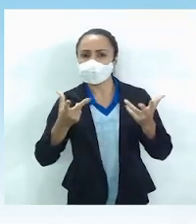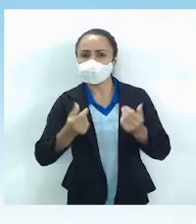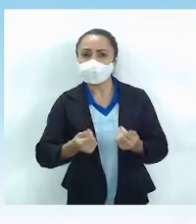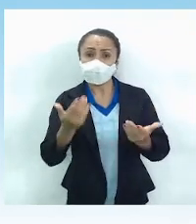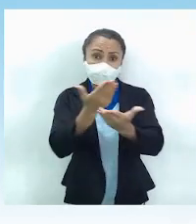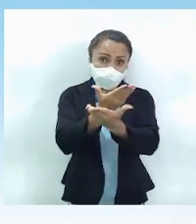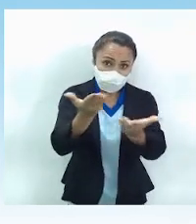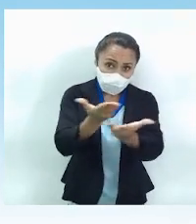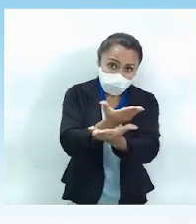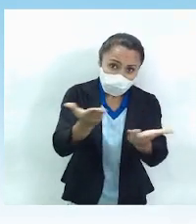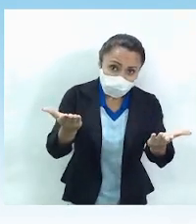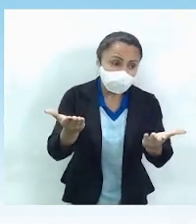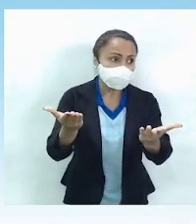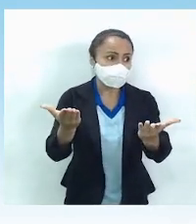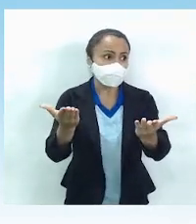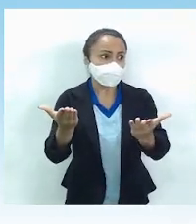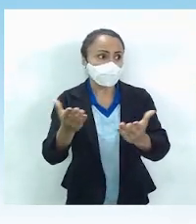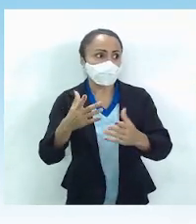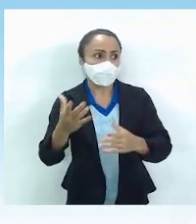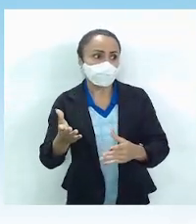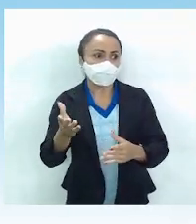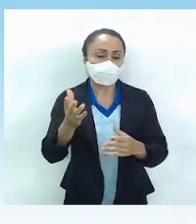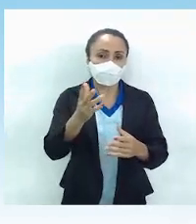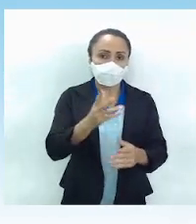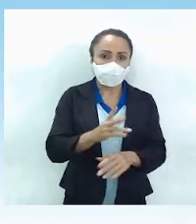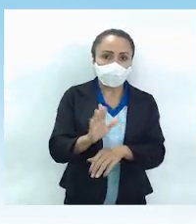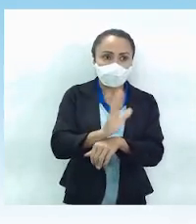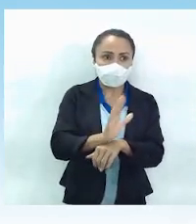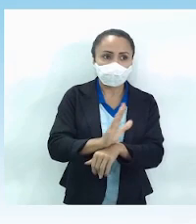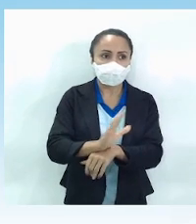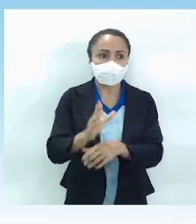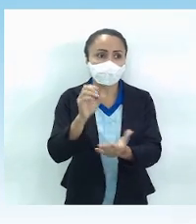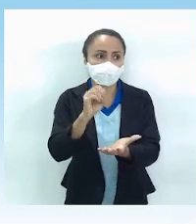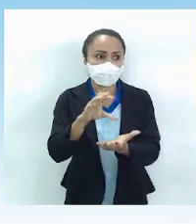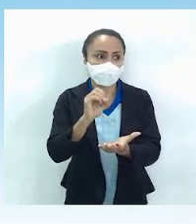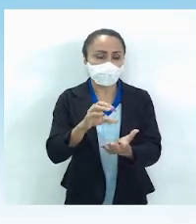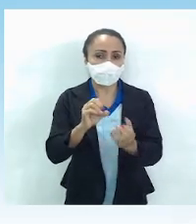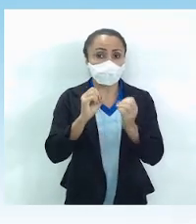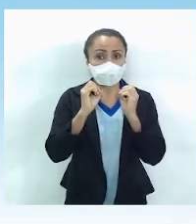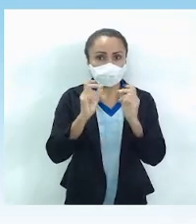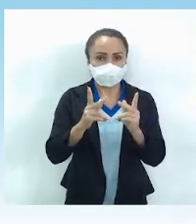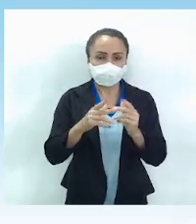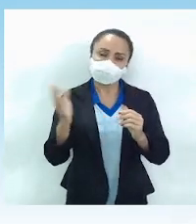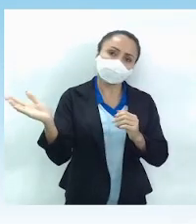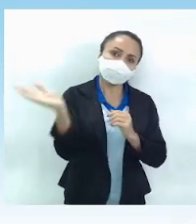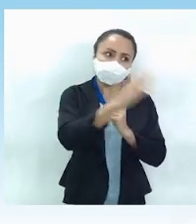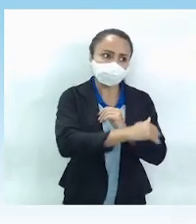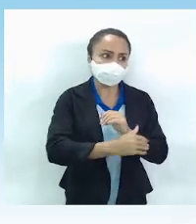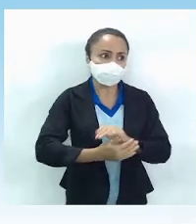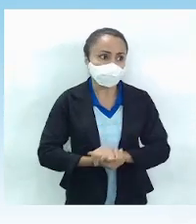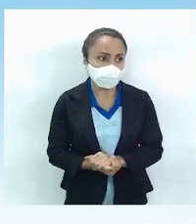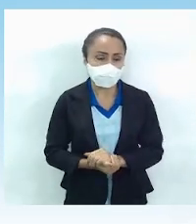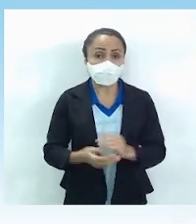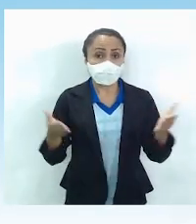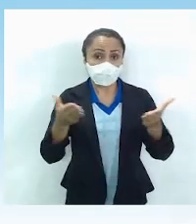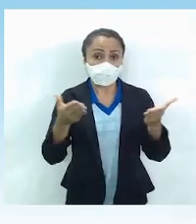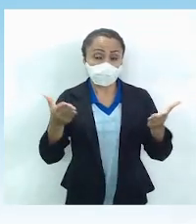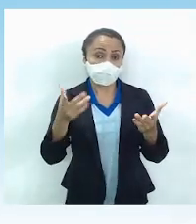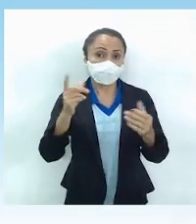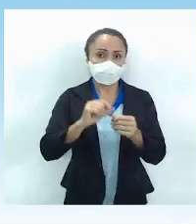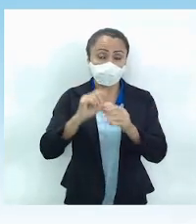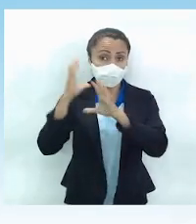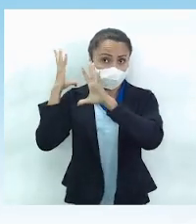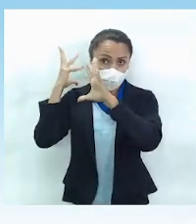todos vocês que estão aí do outro lado assistindo o Educa PE, ok? Então, vamos lá. Hoje nós vamos fazer